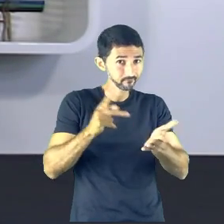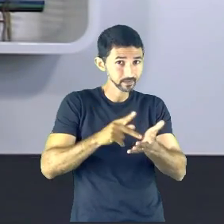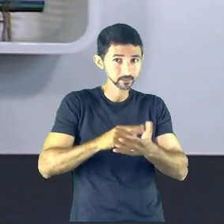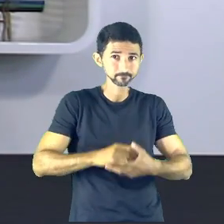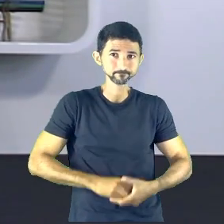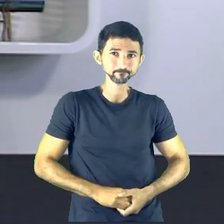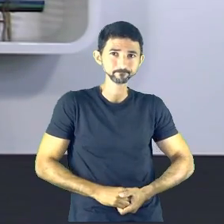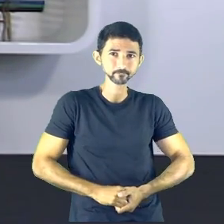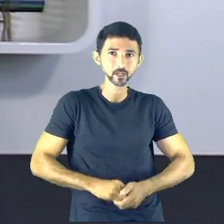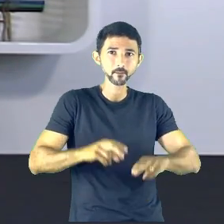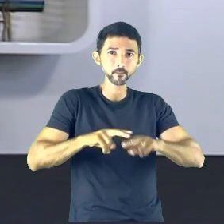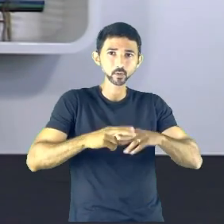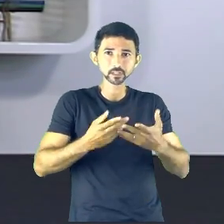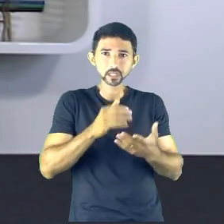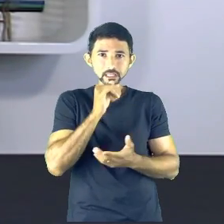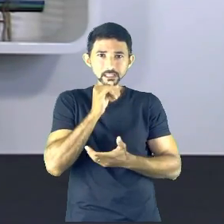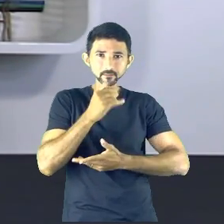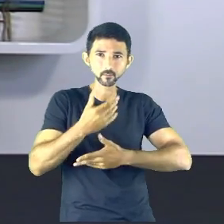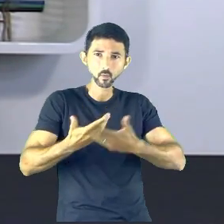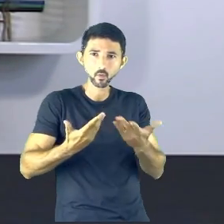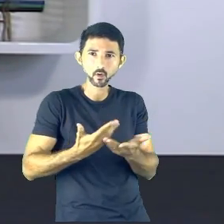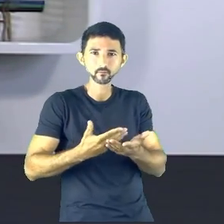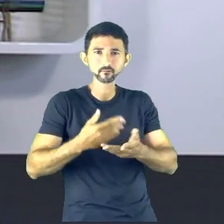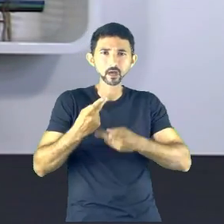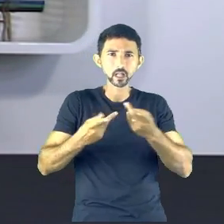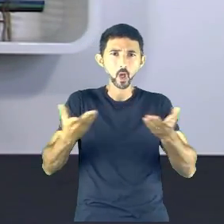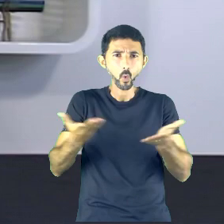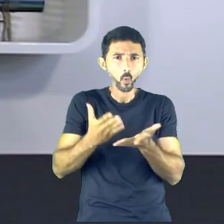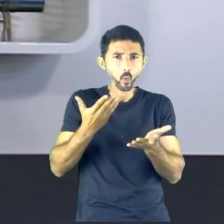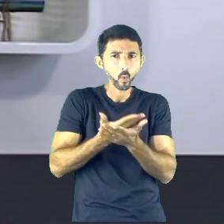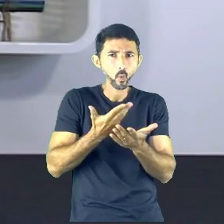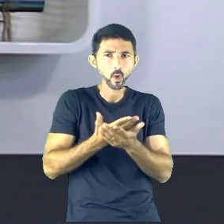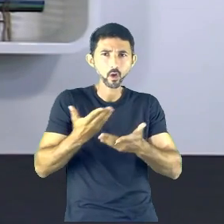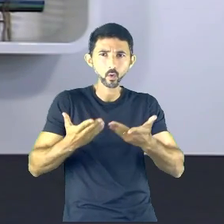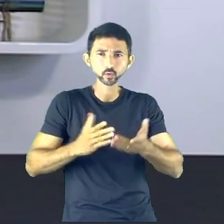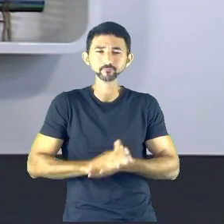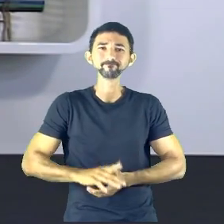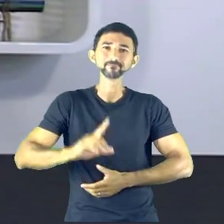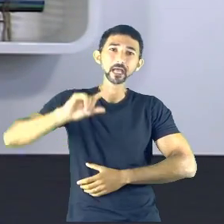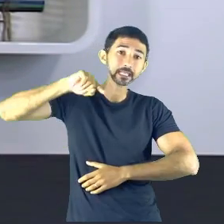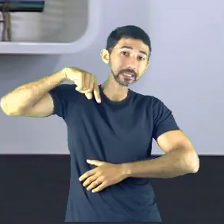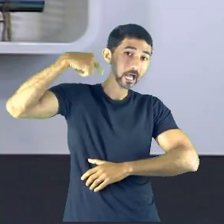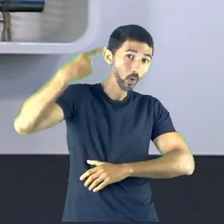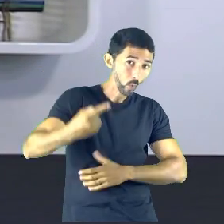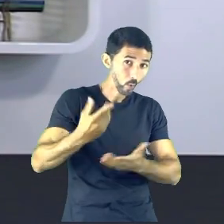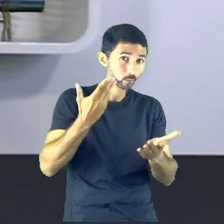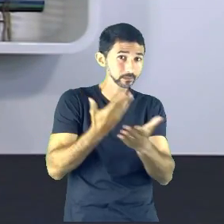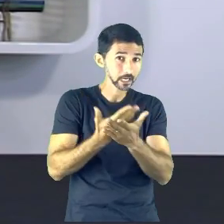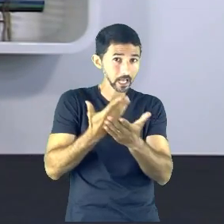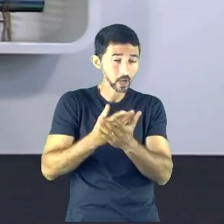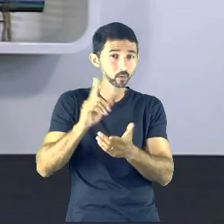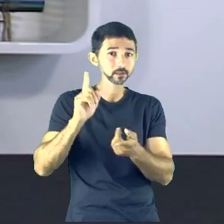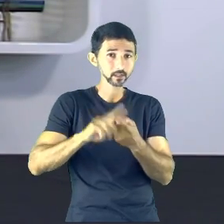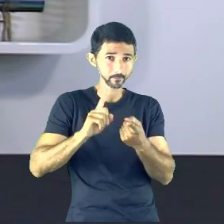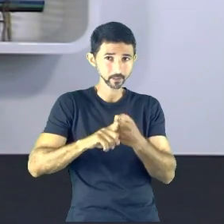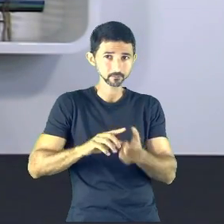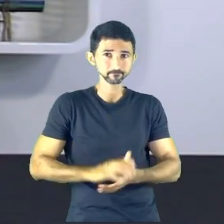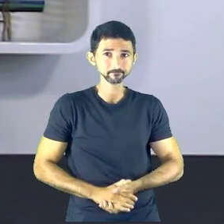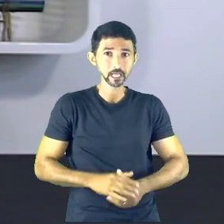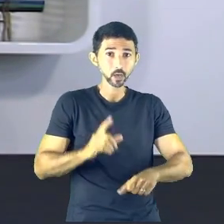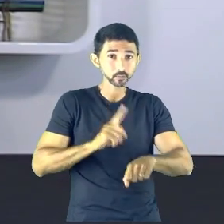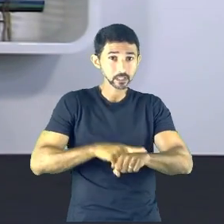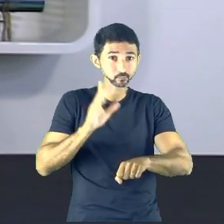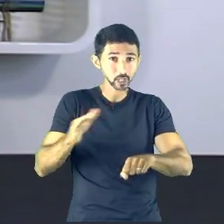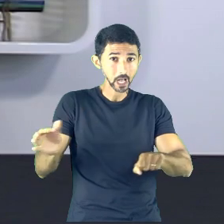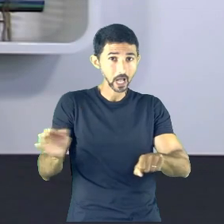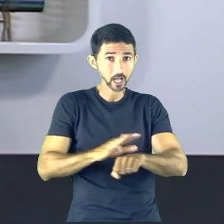atenção realmente nisso daí. Por isso, eu não vou trabalhá-los apenas nesta aula, e vou exercitar mais e trazer exemplos na aula que